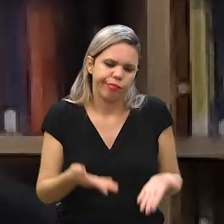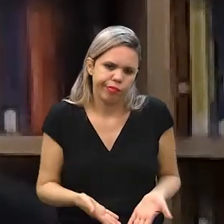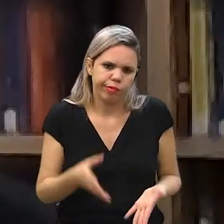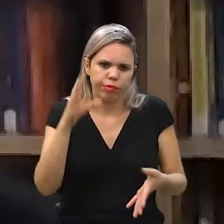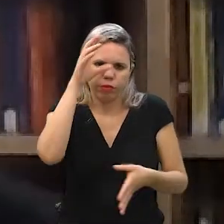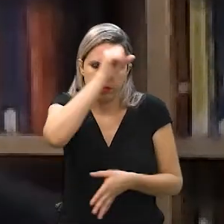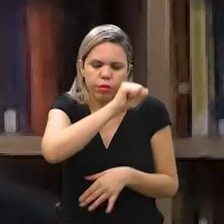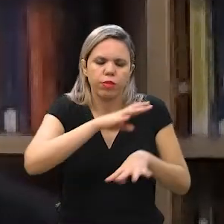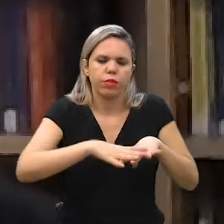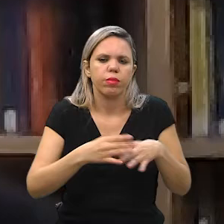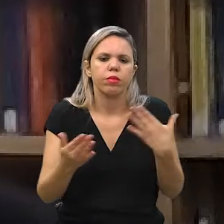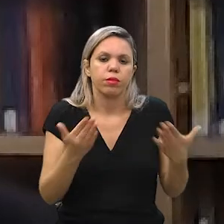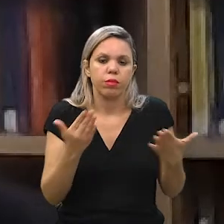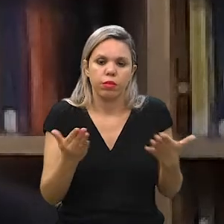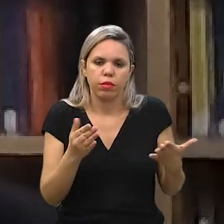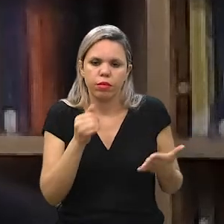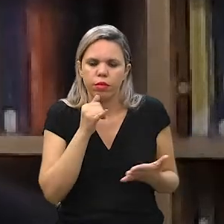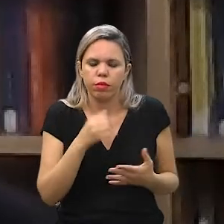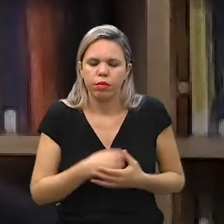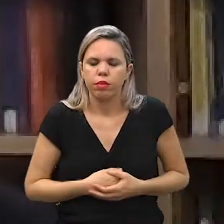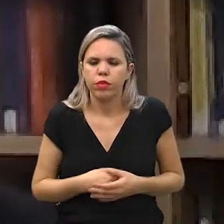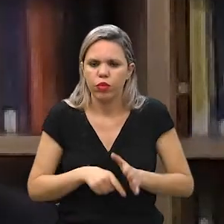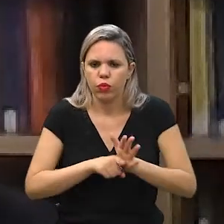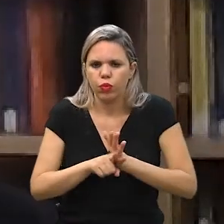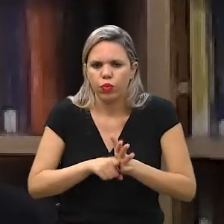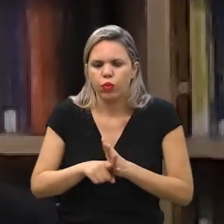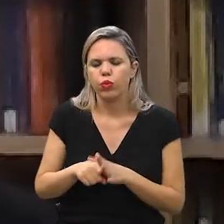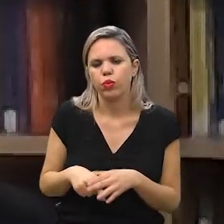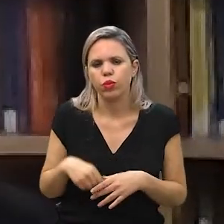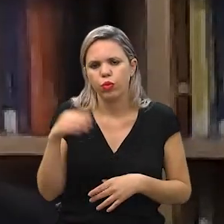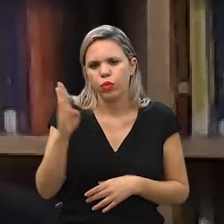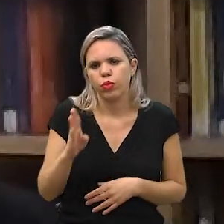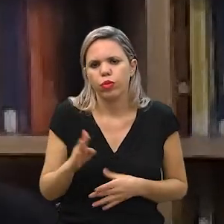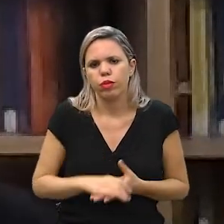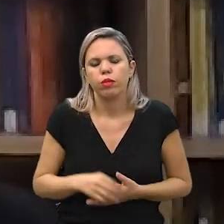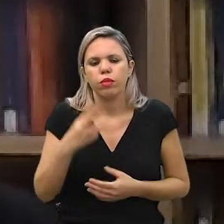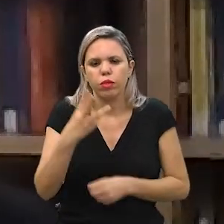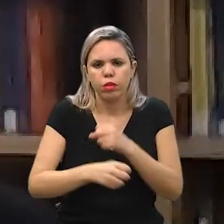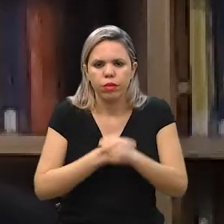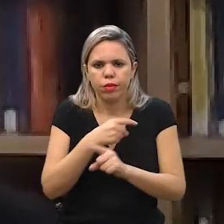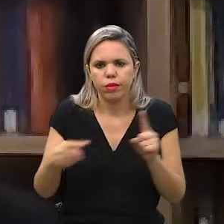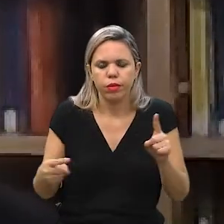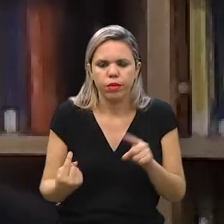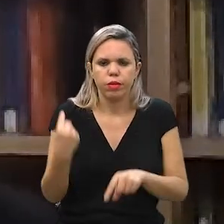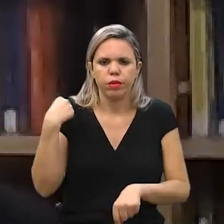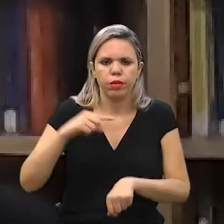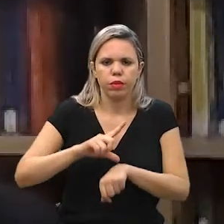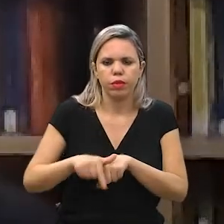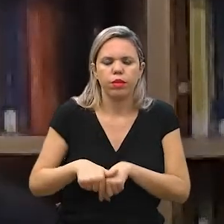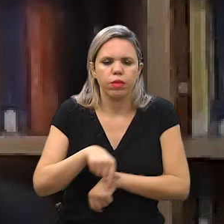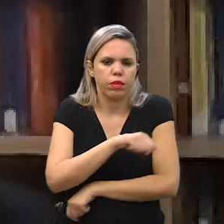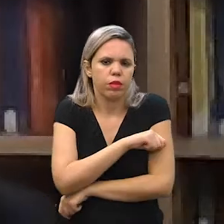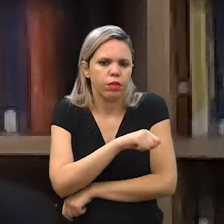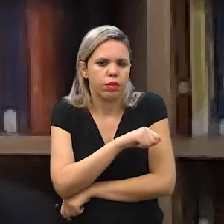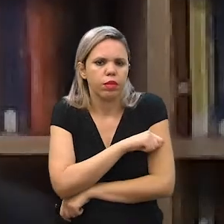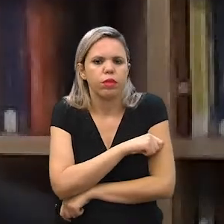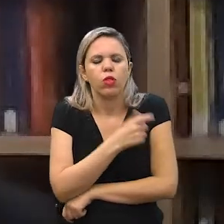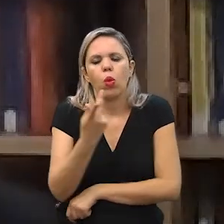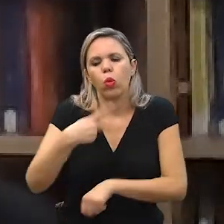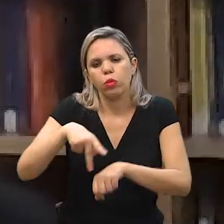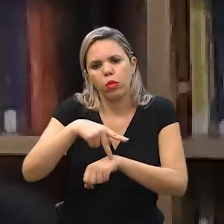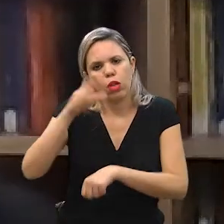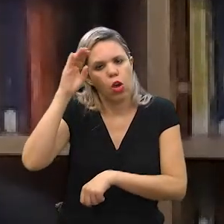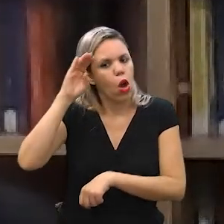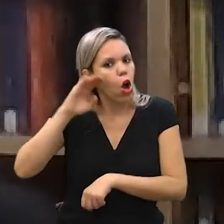gente for fazer uma comparativa, o estudante brasileiro ele está 3 anos e meio atrás do estudante da Coreia, enfim,